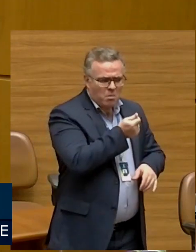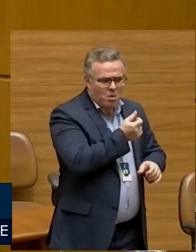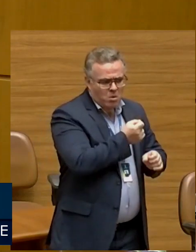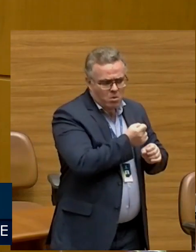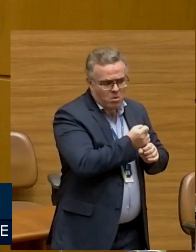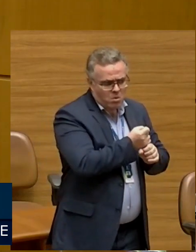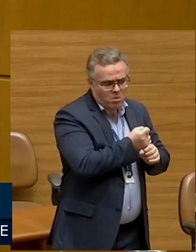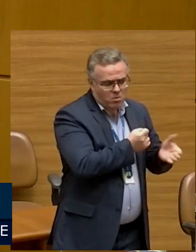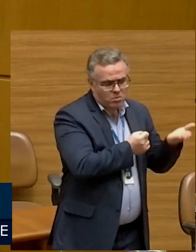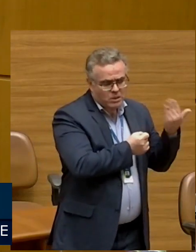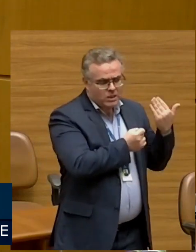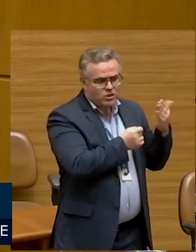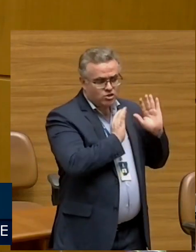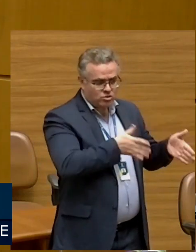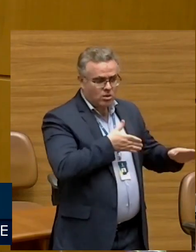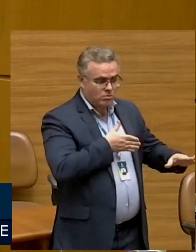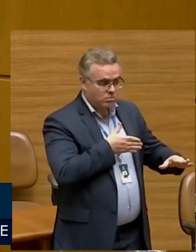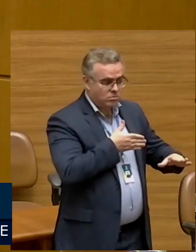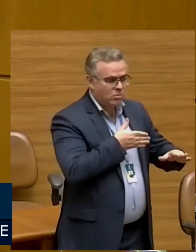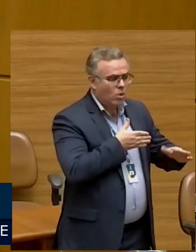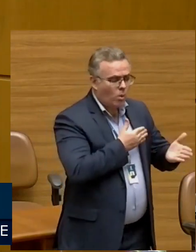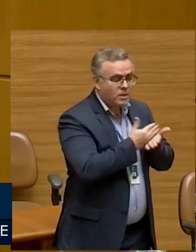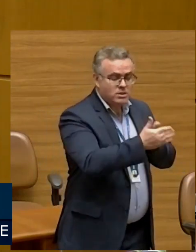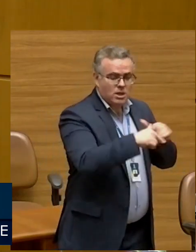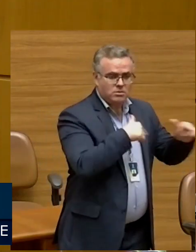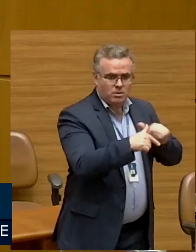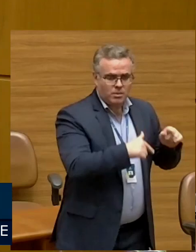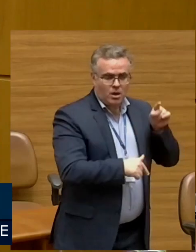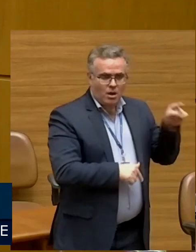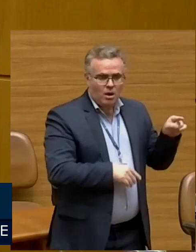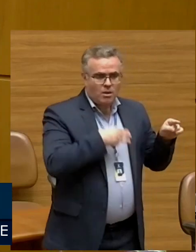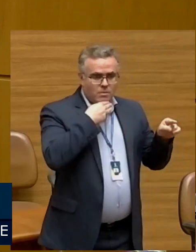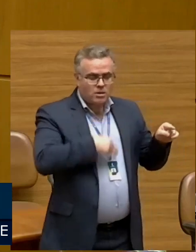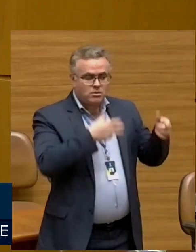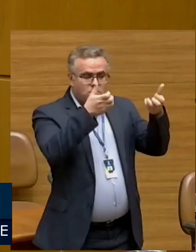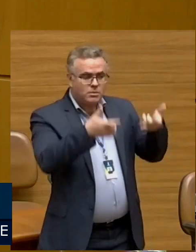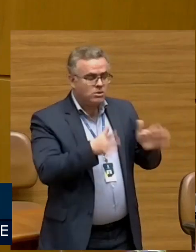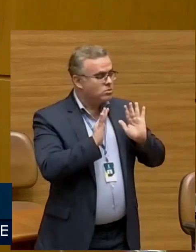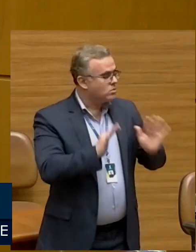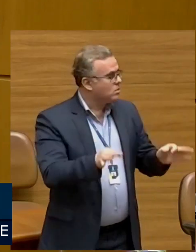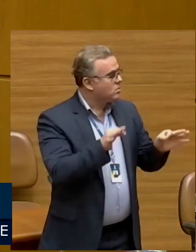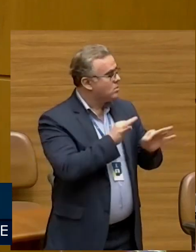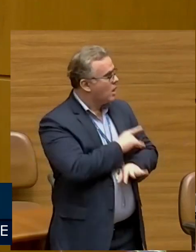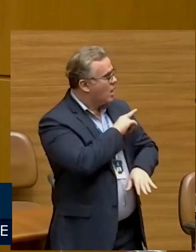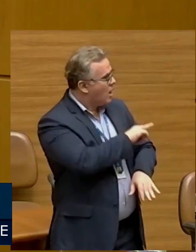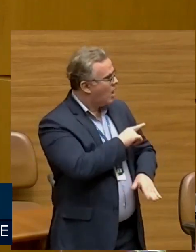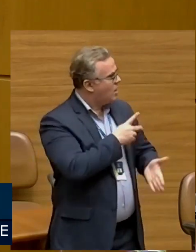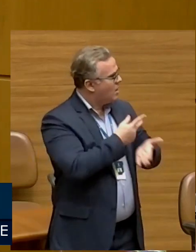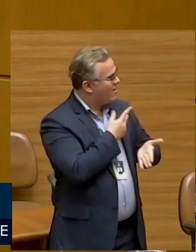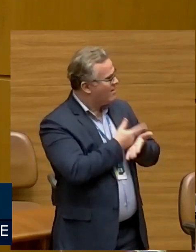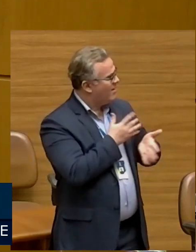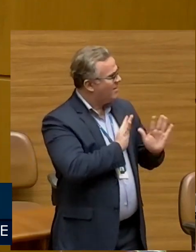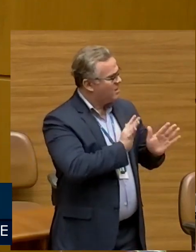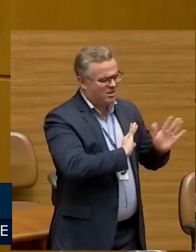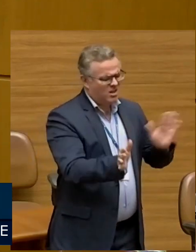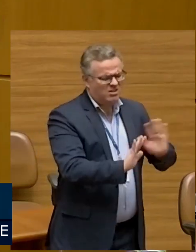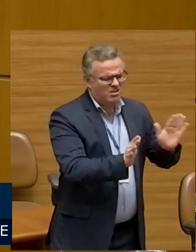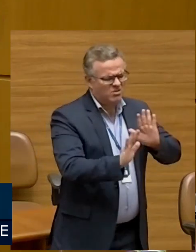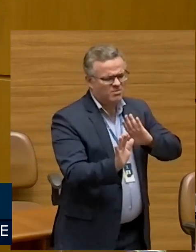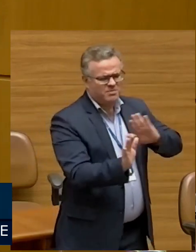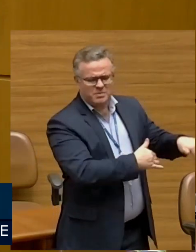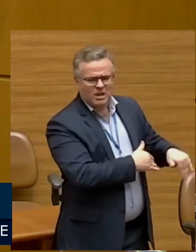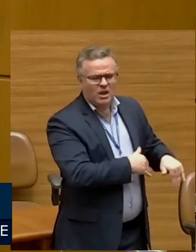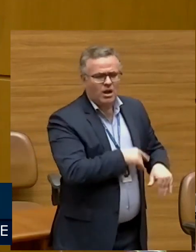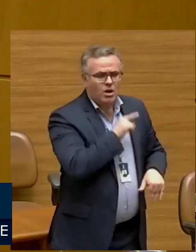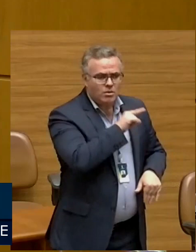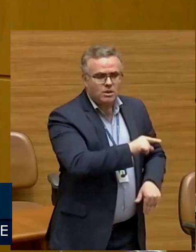como a gente tem que estar o tempo todo, que Matheus disse que foi muito prolixo, ele não foi prolixo em momento nenhum, mas é porque ele está há tanto tempo